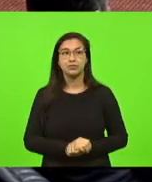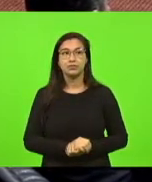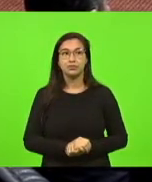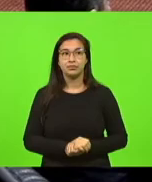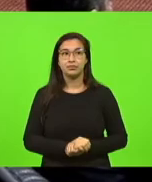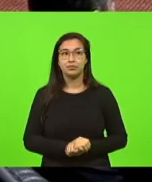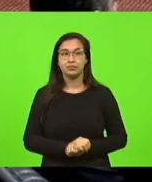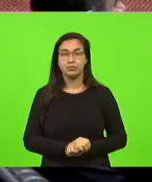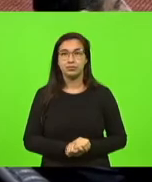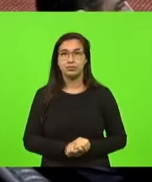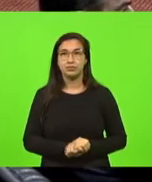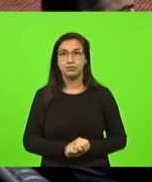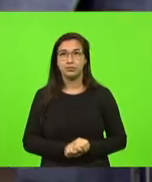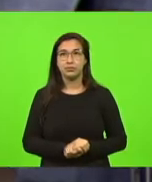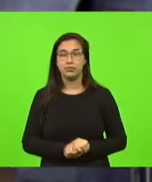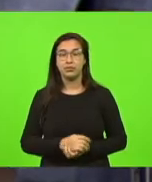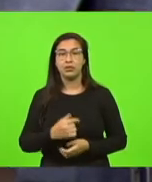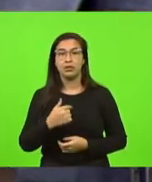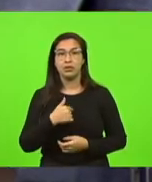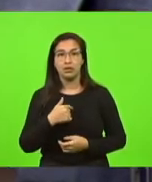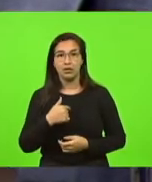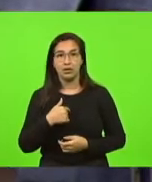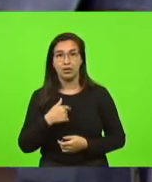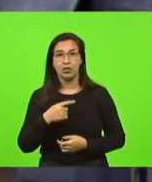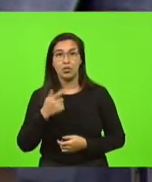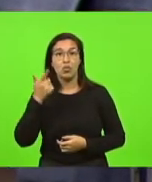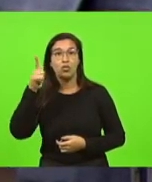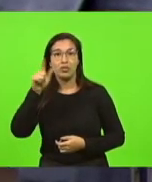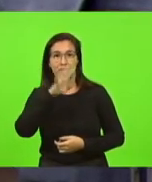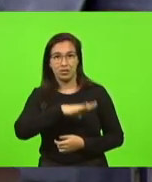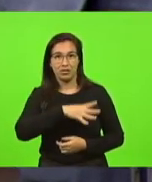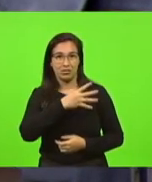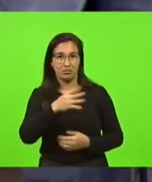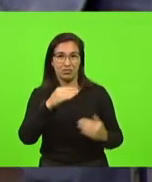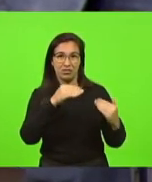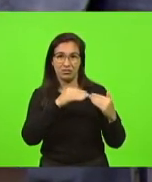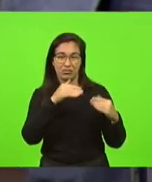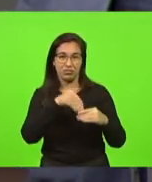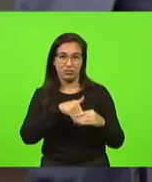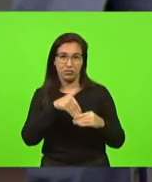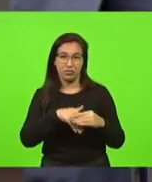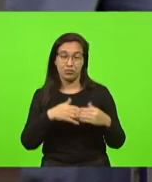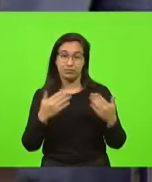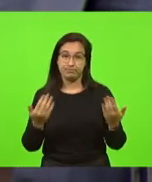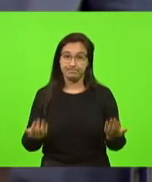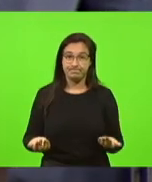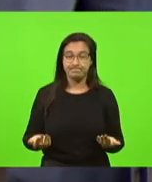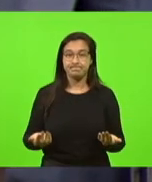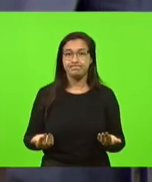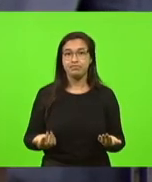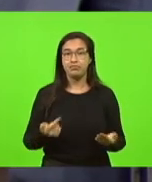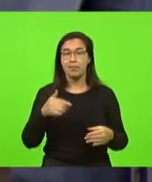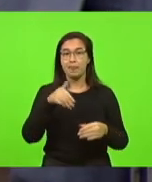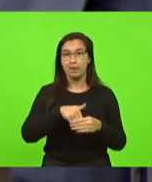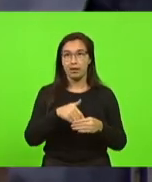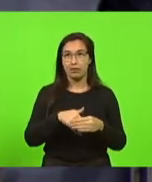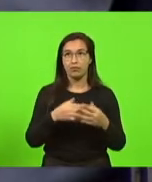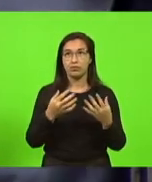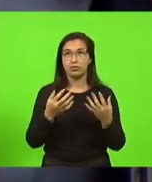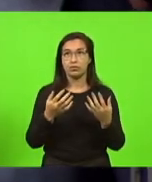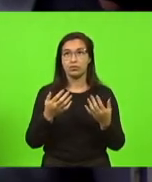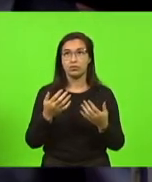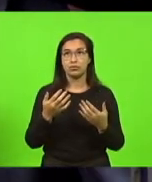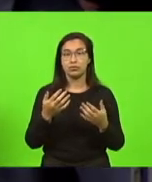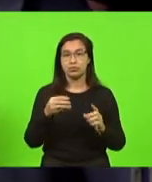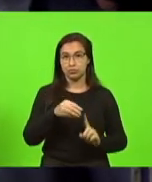Eu entendo que eu sou pela outra tabela e, portanto, dessa forma, vou votar favorável aos